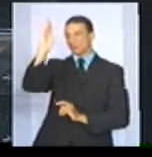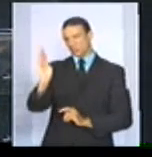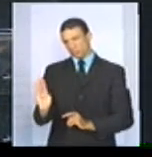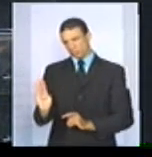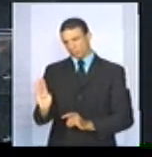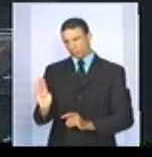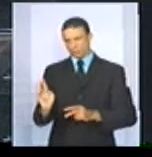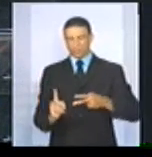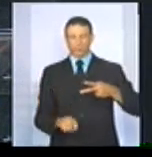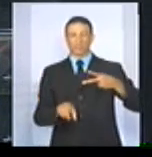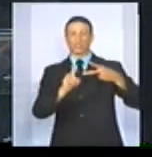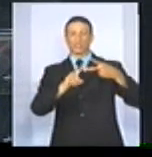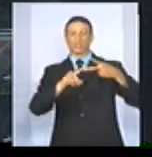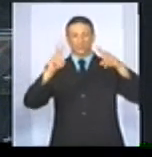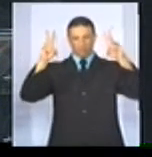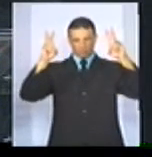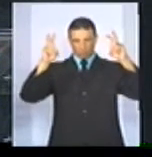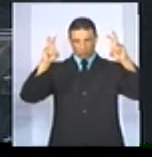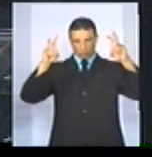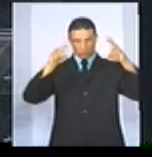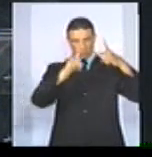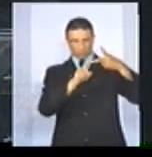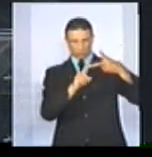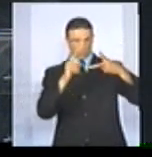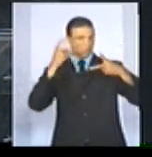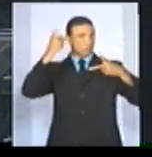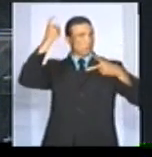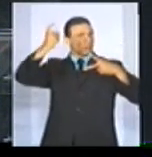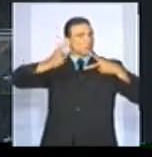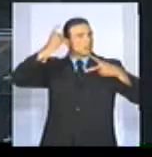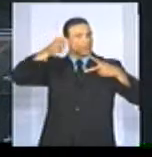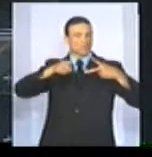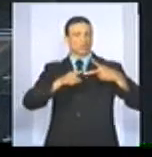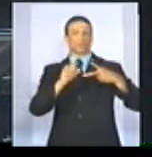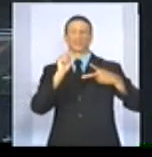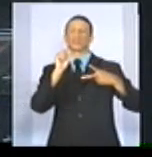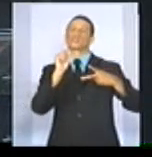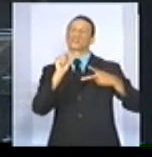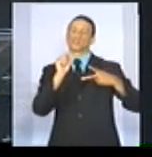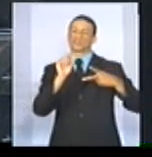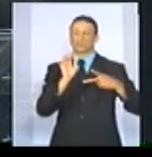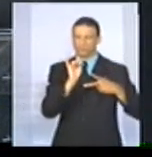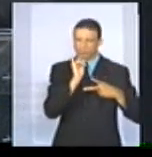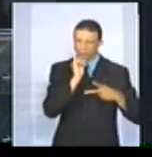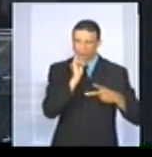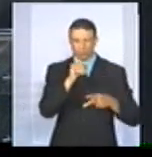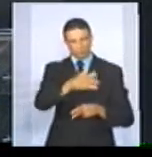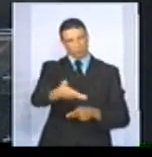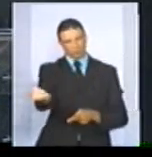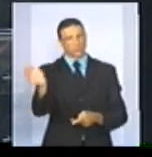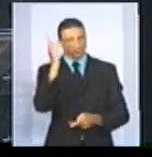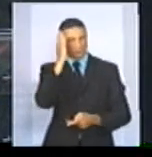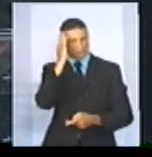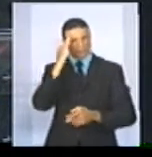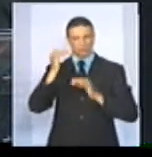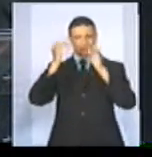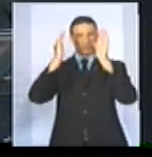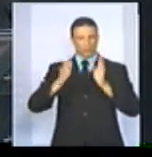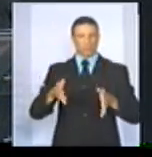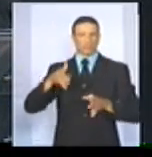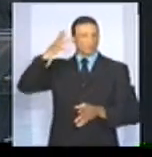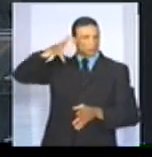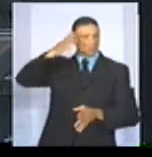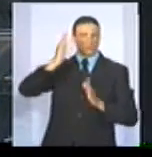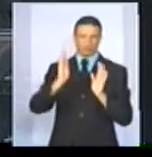Segundo tema que nos preocupa é a questão do carregamento. Como todos sabemos, e já foi mencionado aqui, os canais